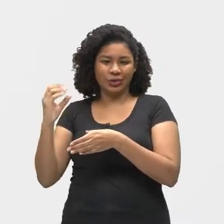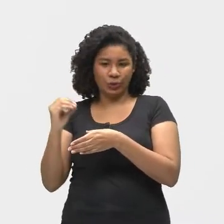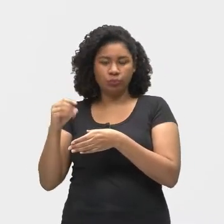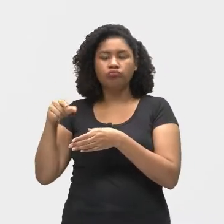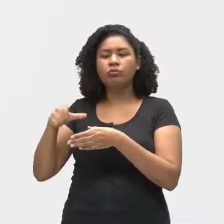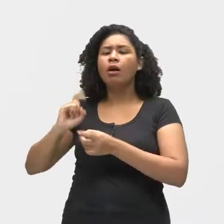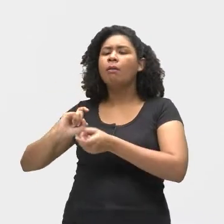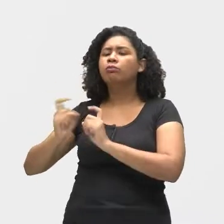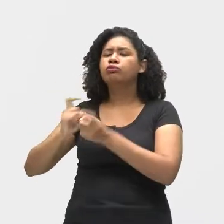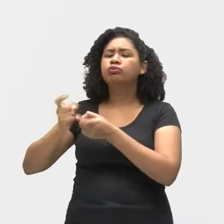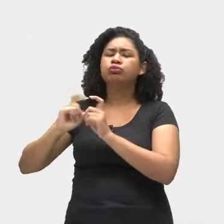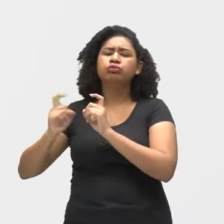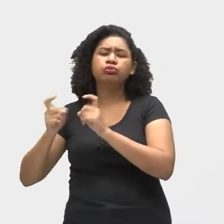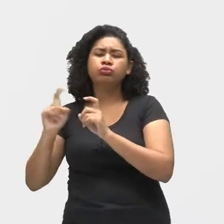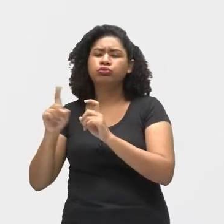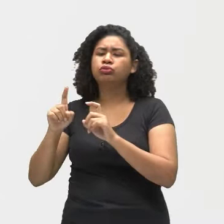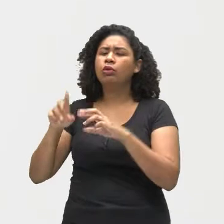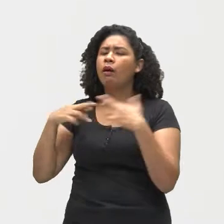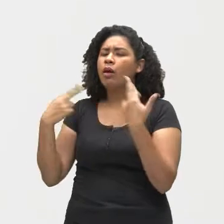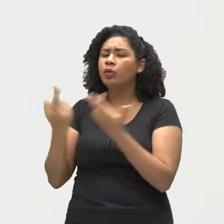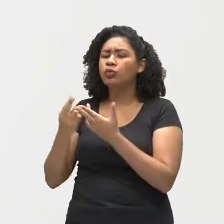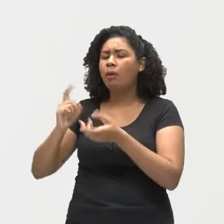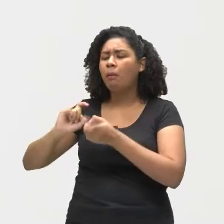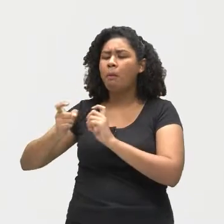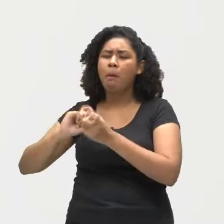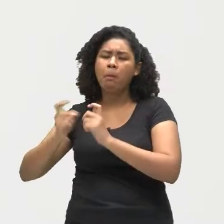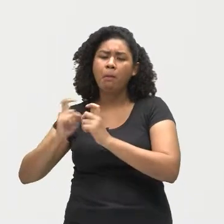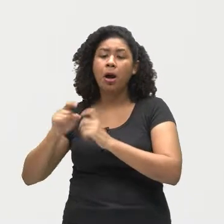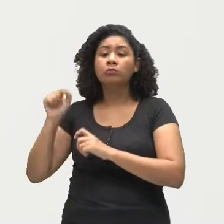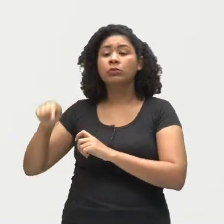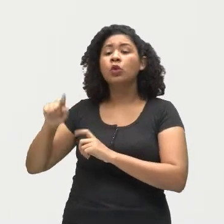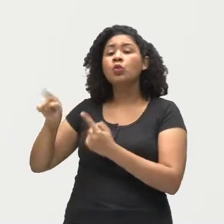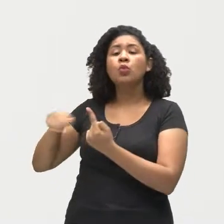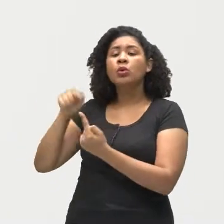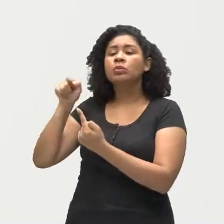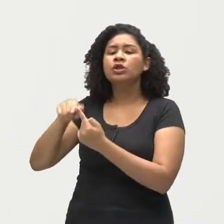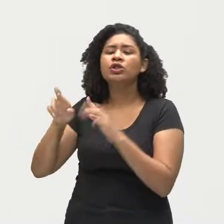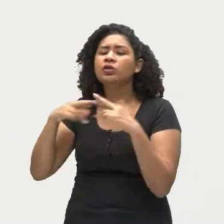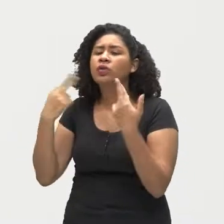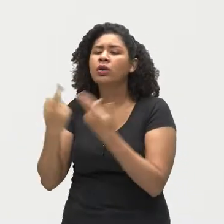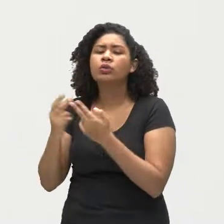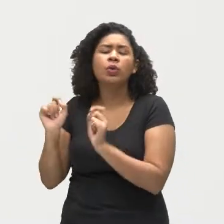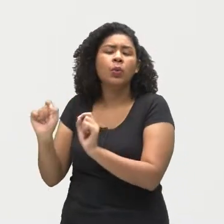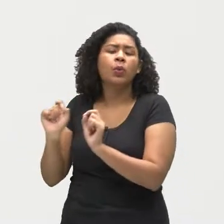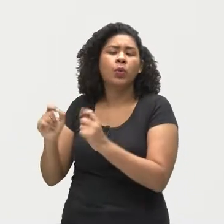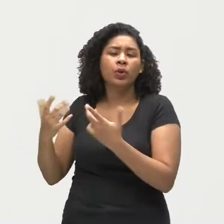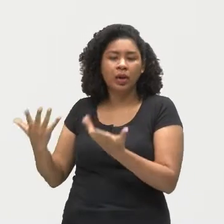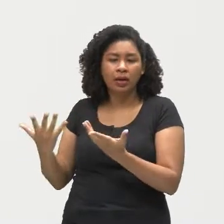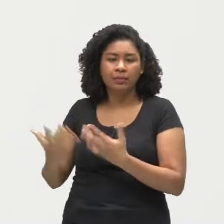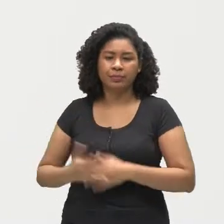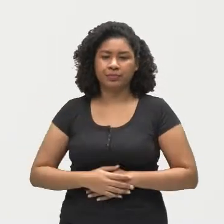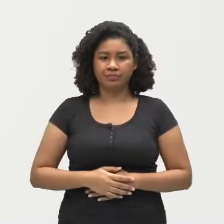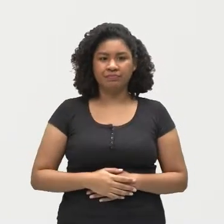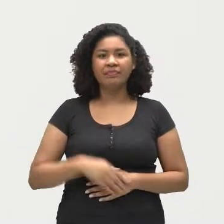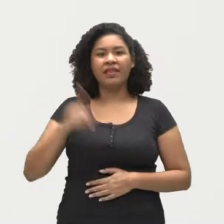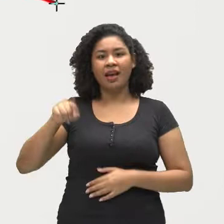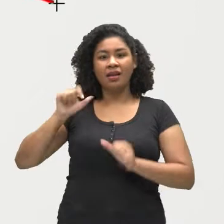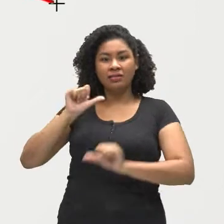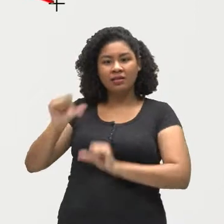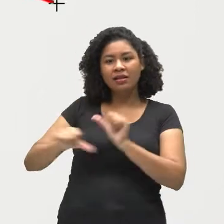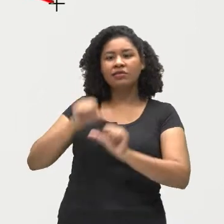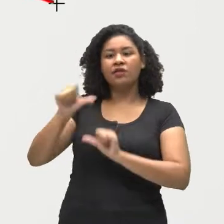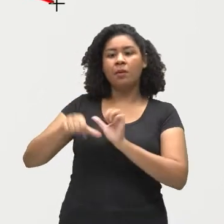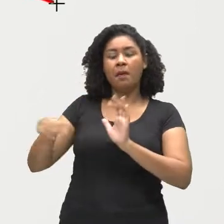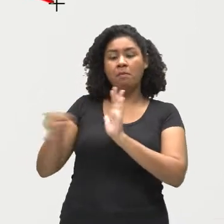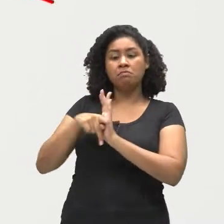era o objetivo? Vamos grifar aqui para vocês. O objetivo, como diz o seu nome, né, é reformar